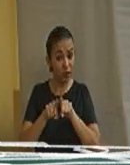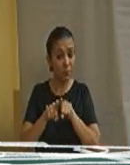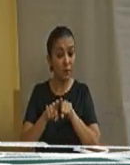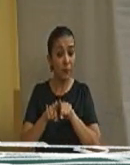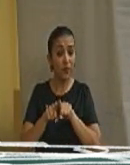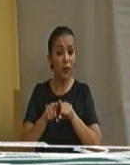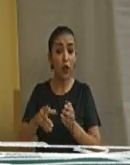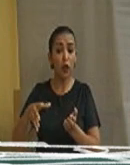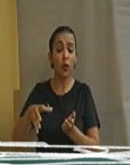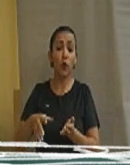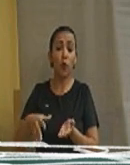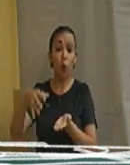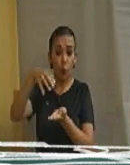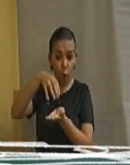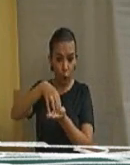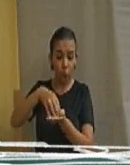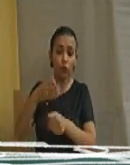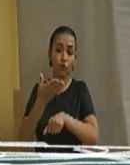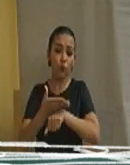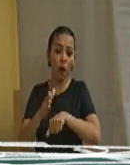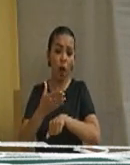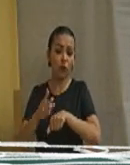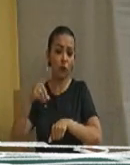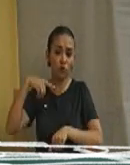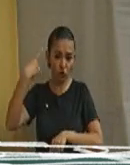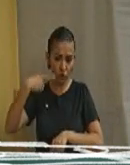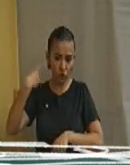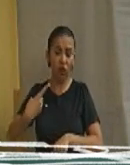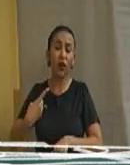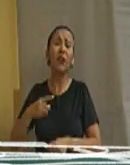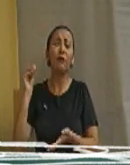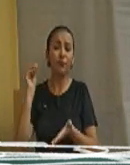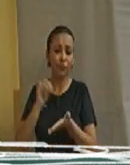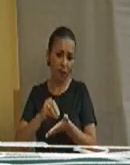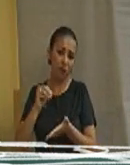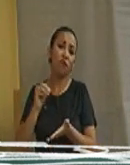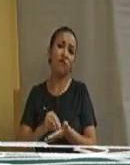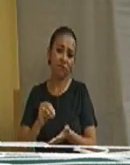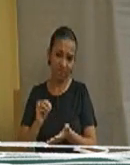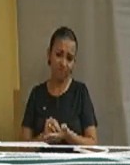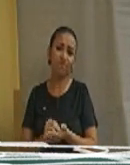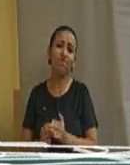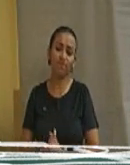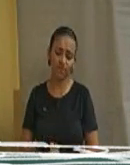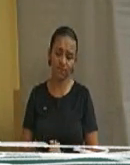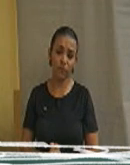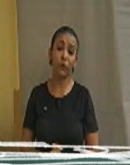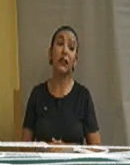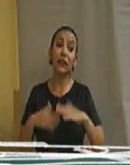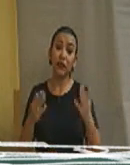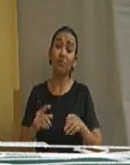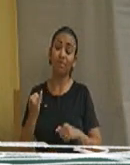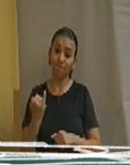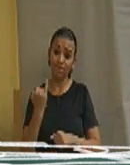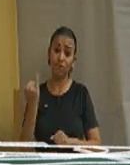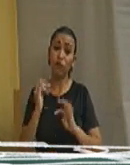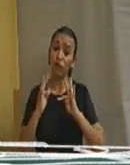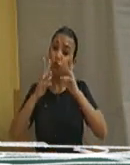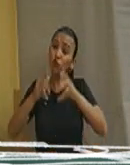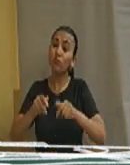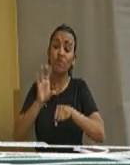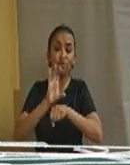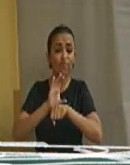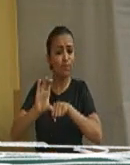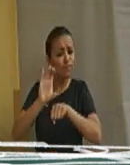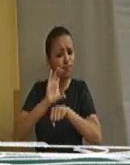o núcleo de prática jurídica, que faz muita falta para o pessoal. E importam todos os cursos da